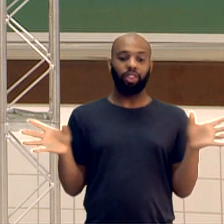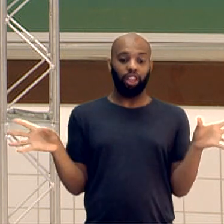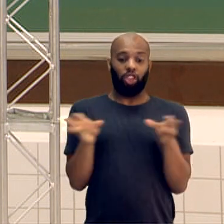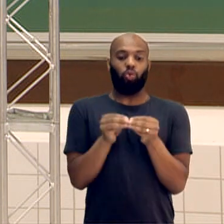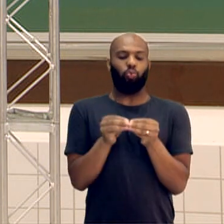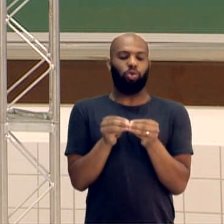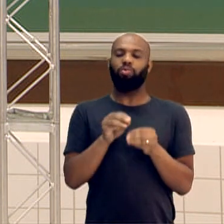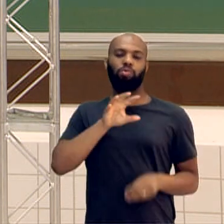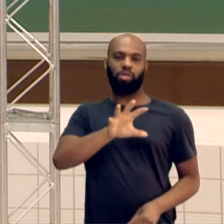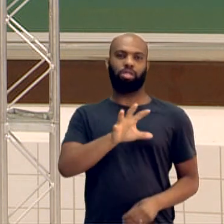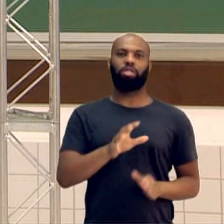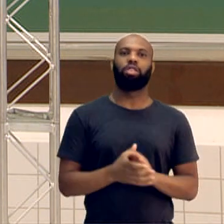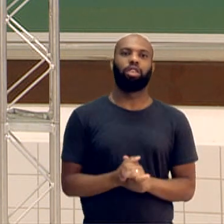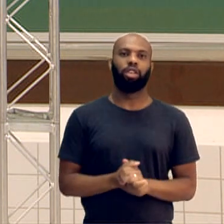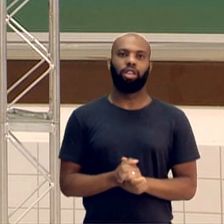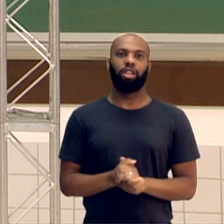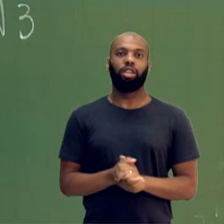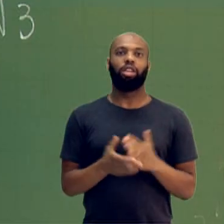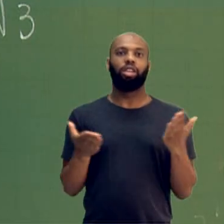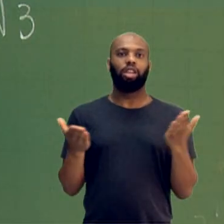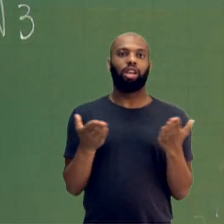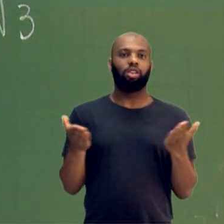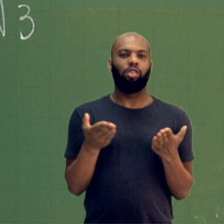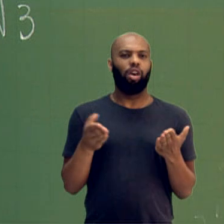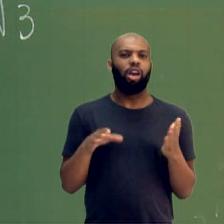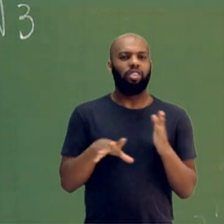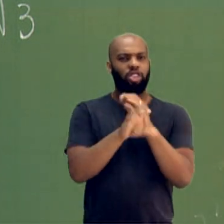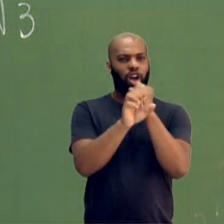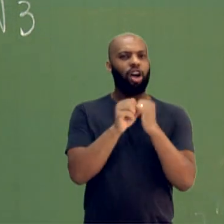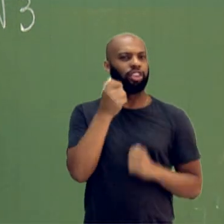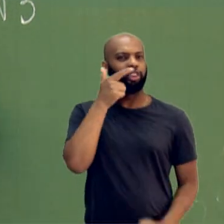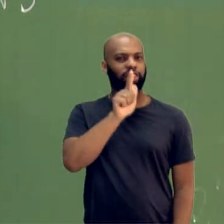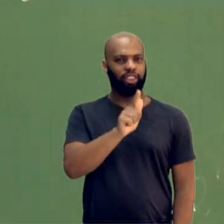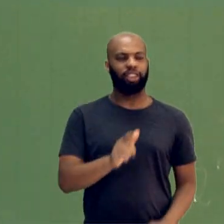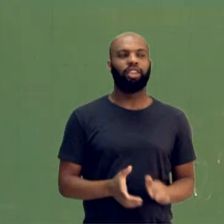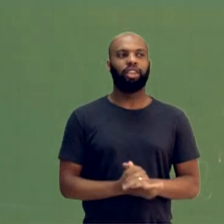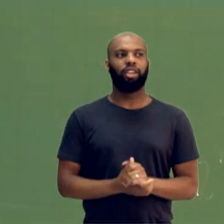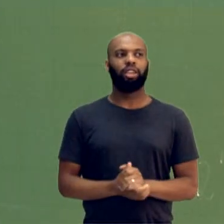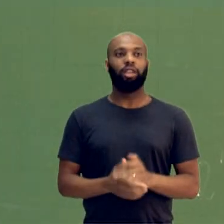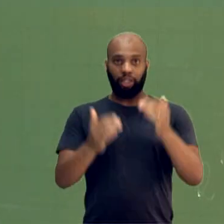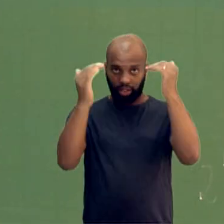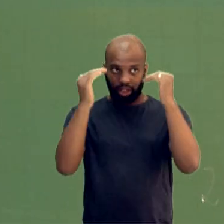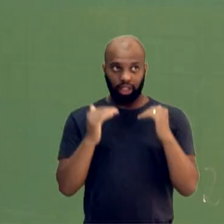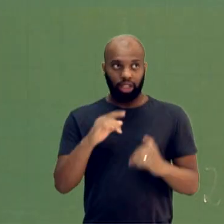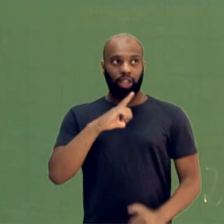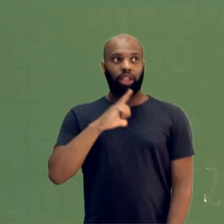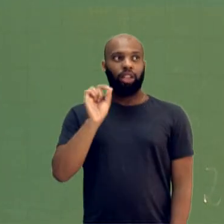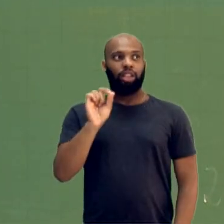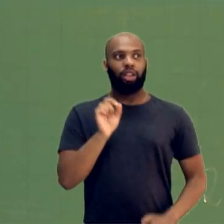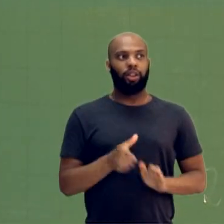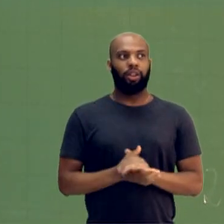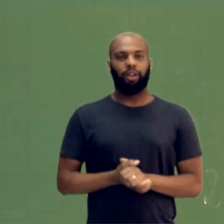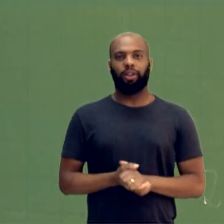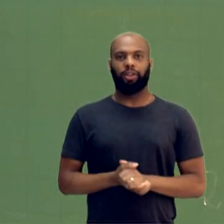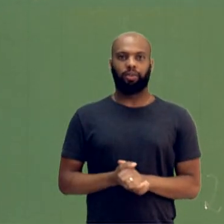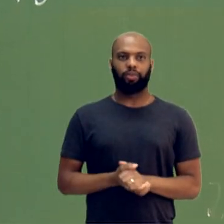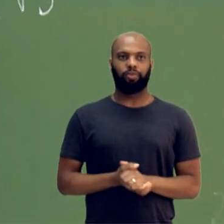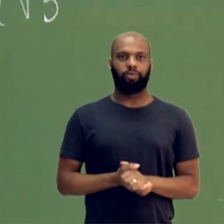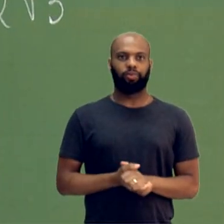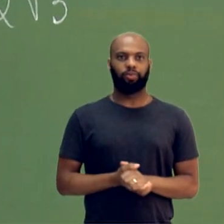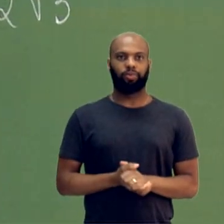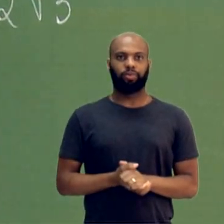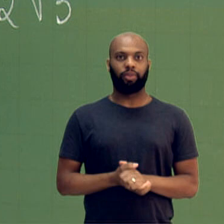Simplificou. Tudo de bom, seu professor vai dar notão. Olha lá, o que temos agora? Observe comigo. Aqui